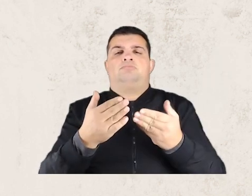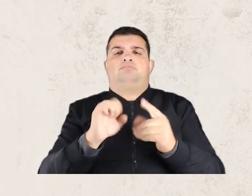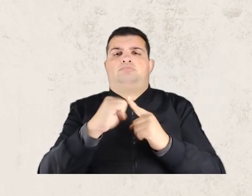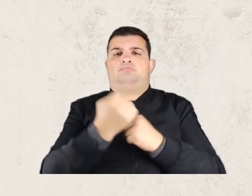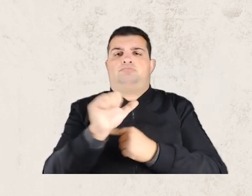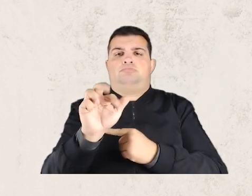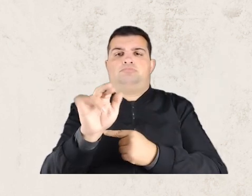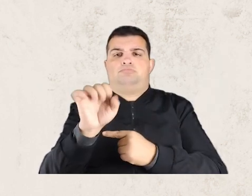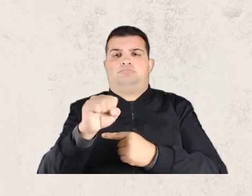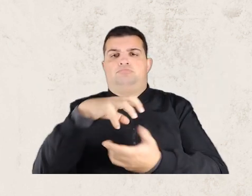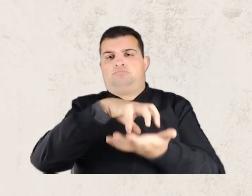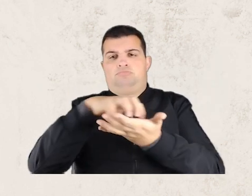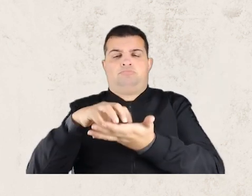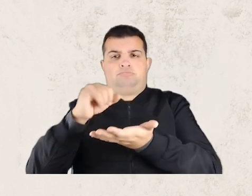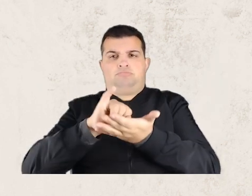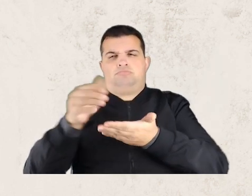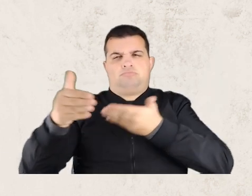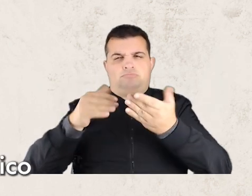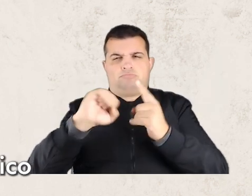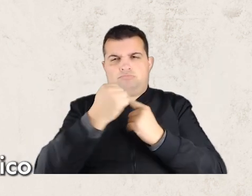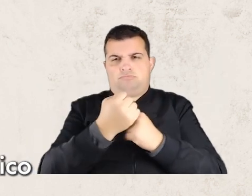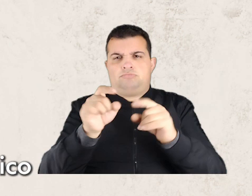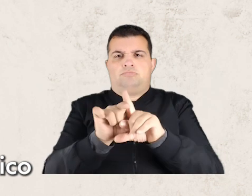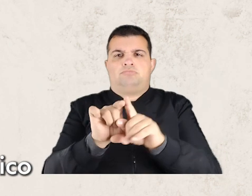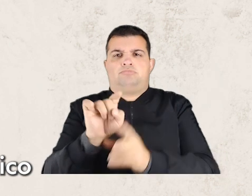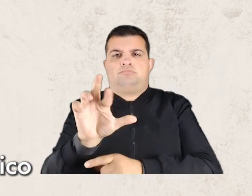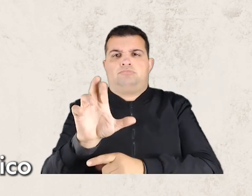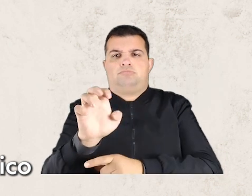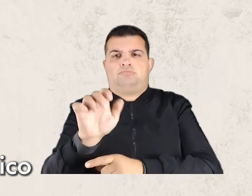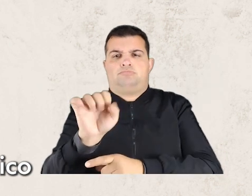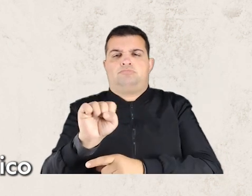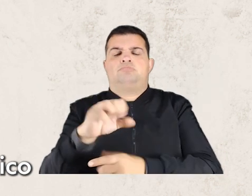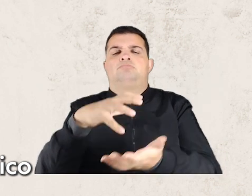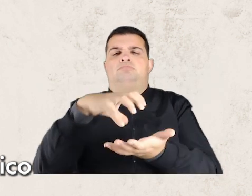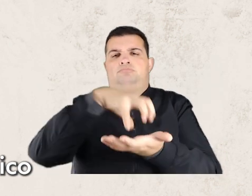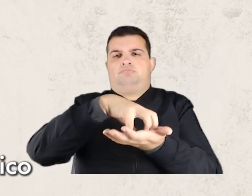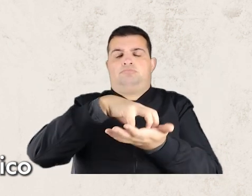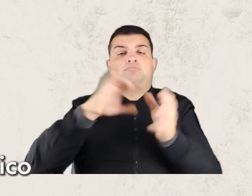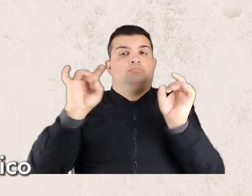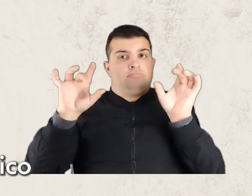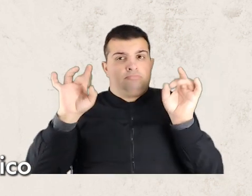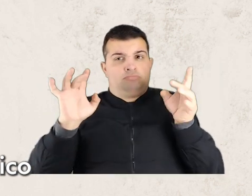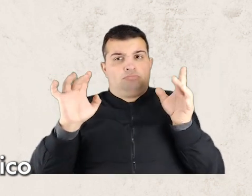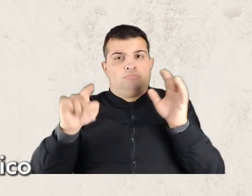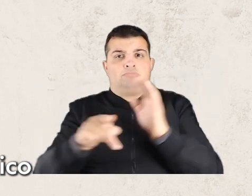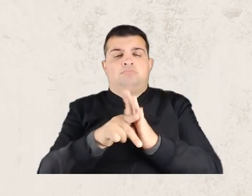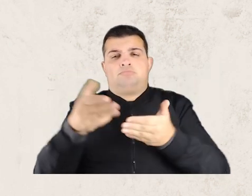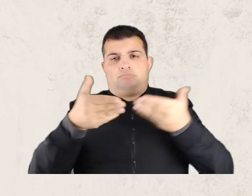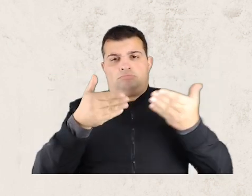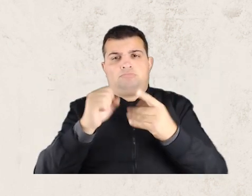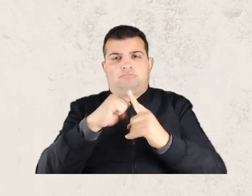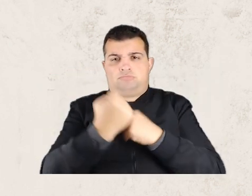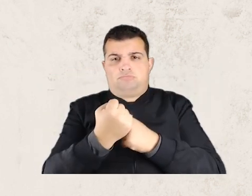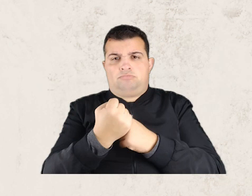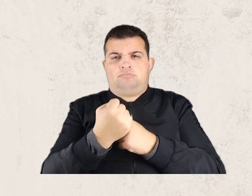dessa consolidação começa a ser visto em seguida, com a construção do SUAS, Sistema Único de Assistência Social, dos CRAS, que